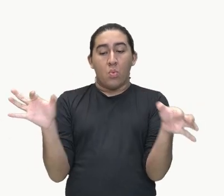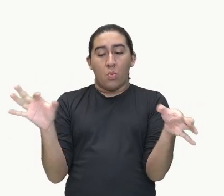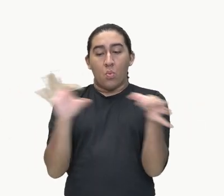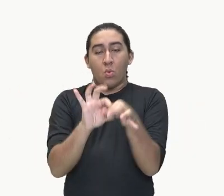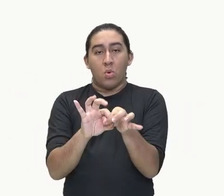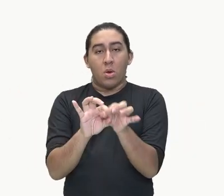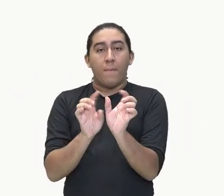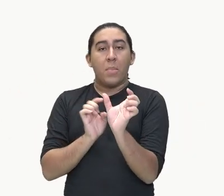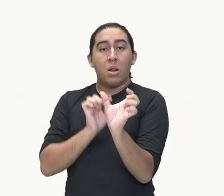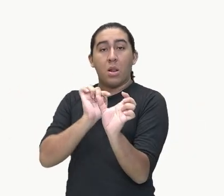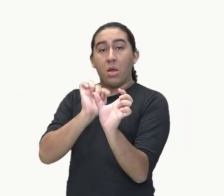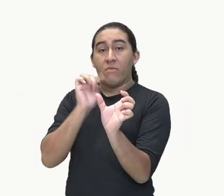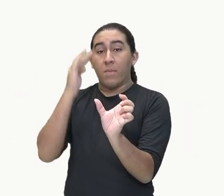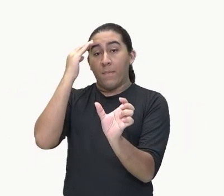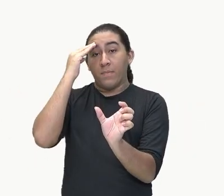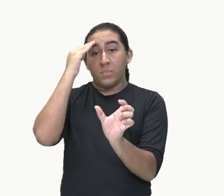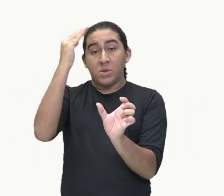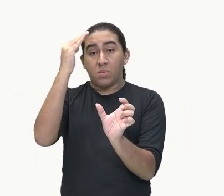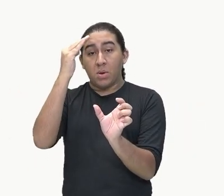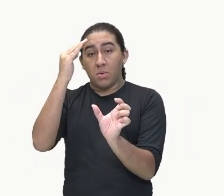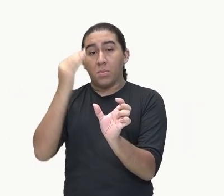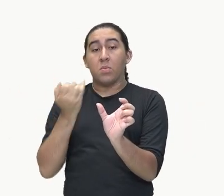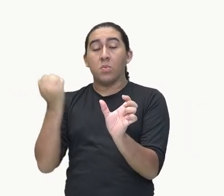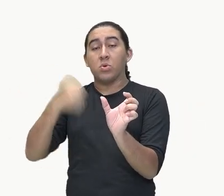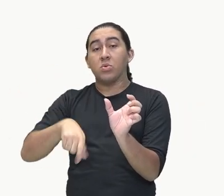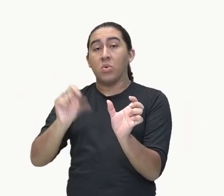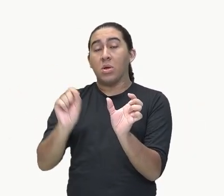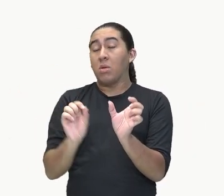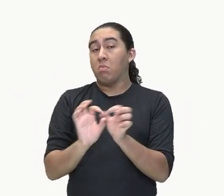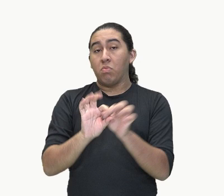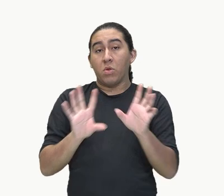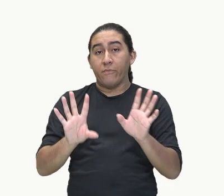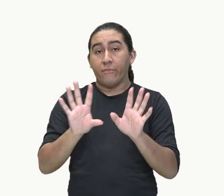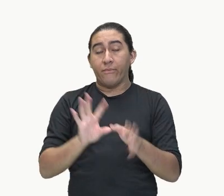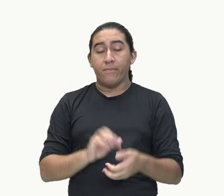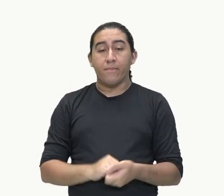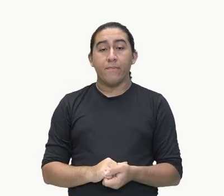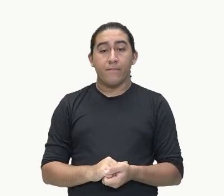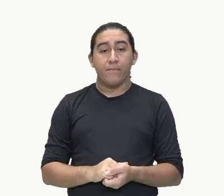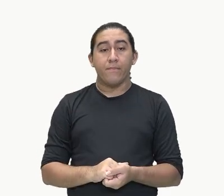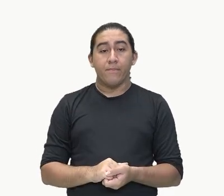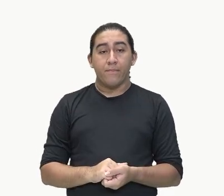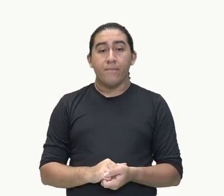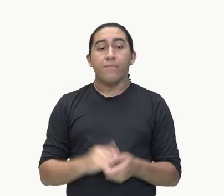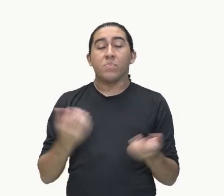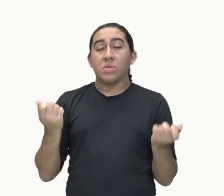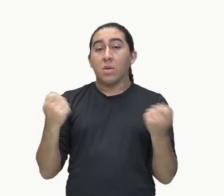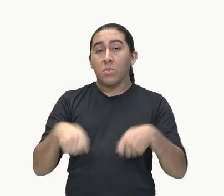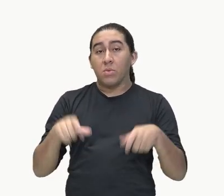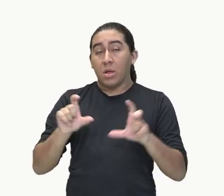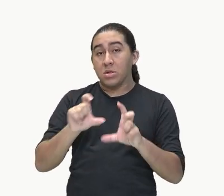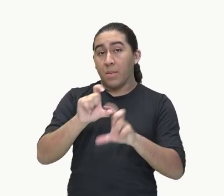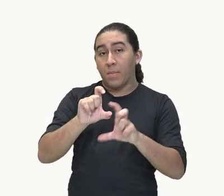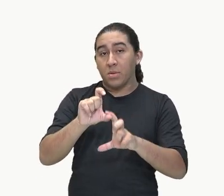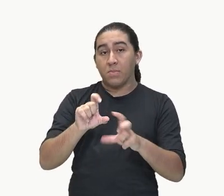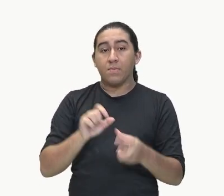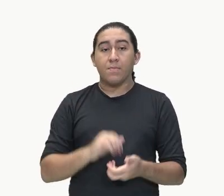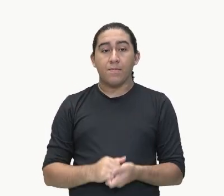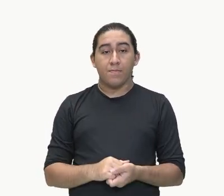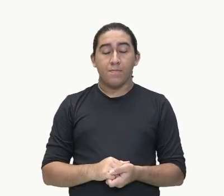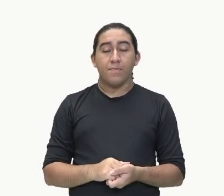à palavra primitiva de forma dependente. Então, o que é primitivo, o que